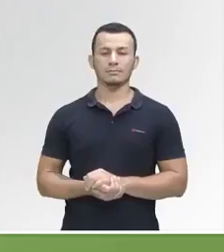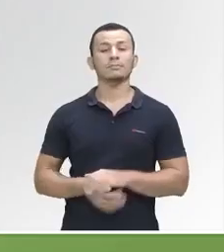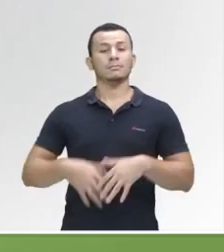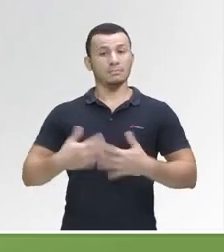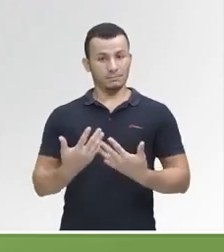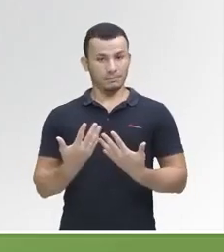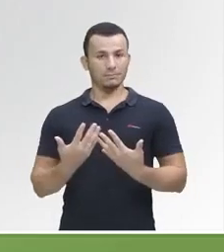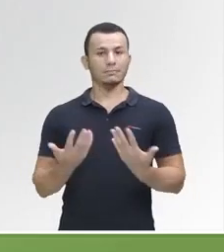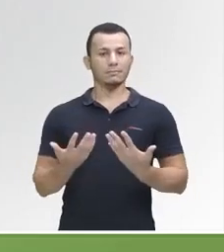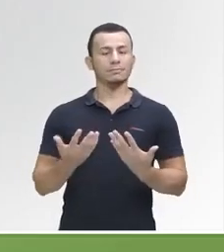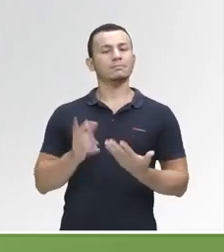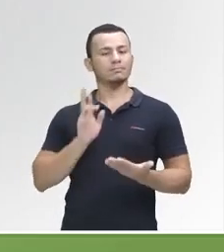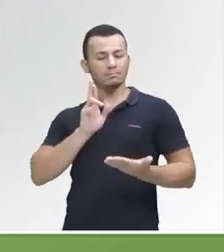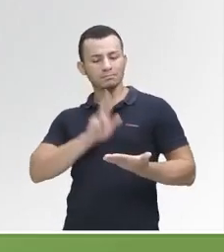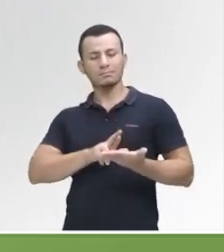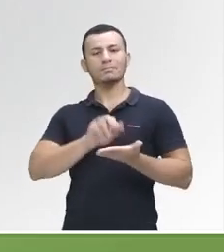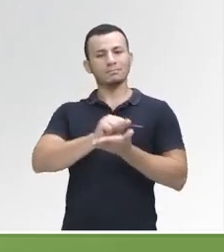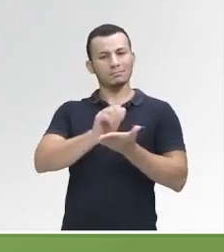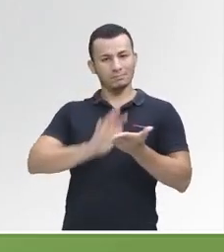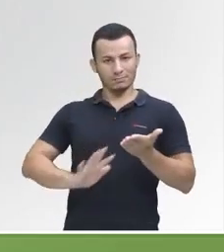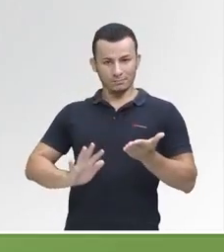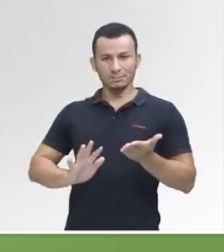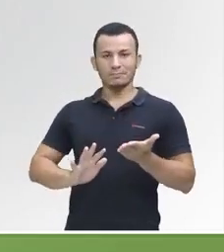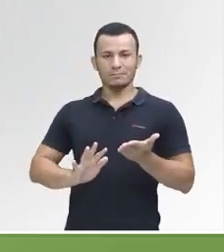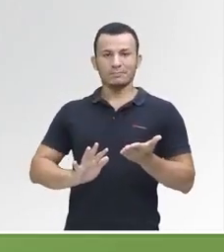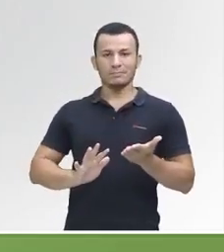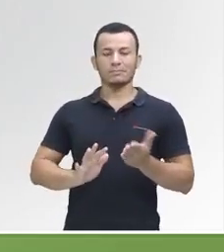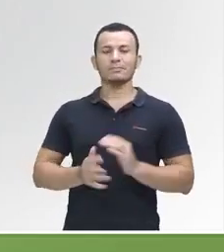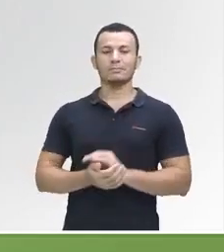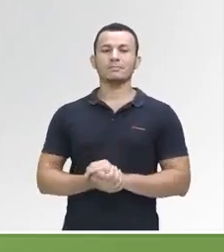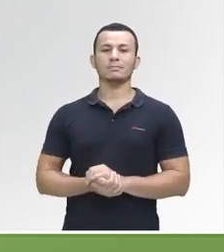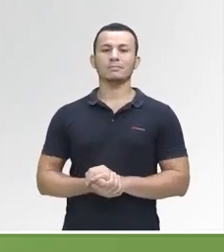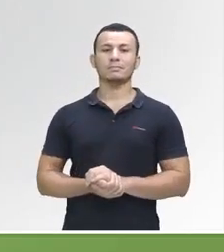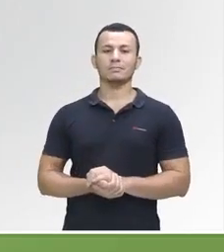Muito bem, vamos resolver agora o nosso exercitando.